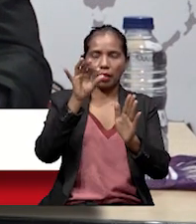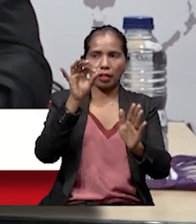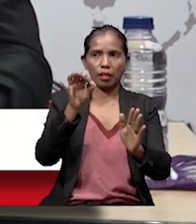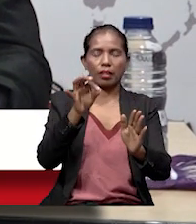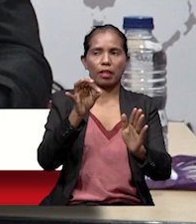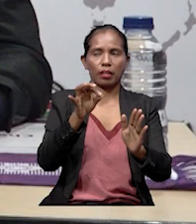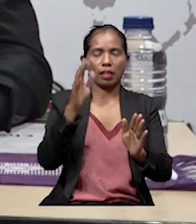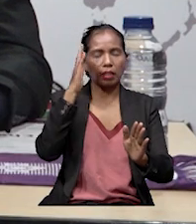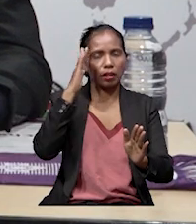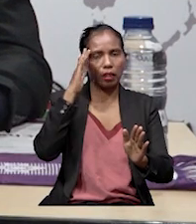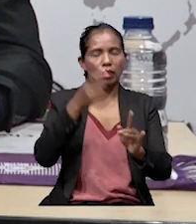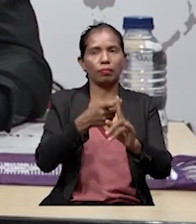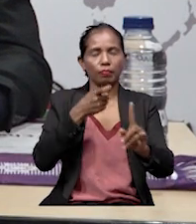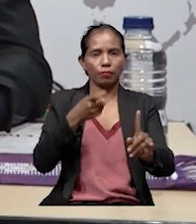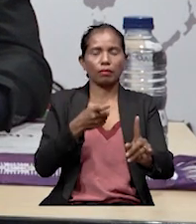husi ninia